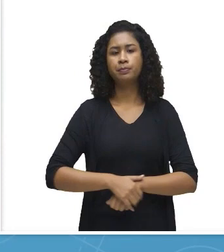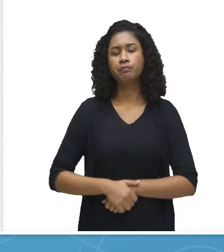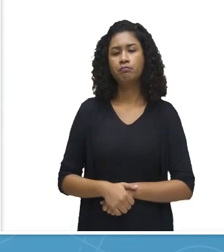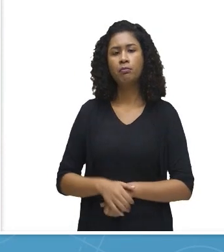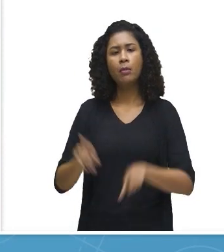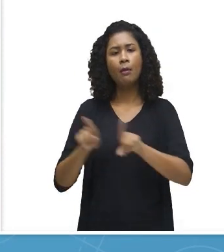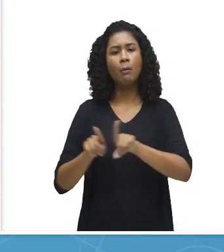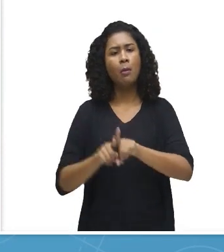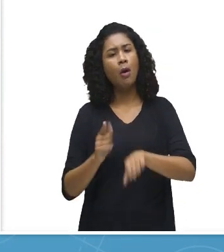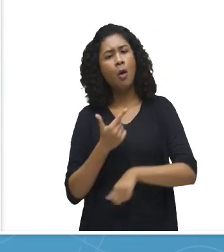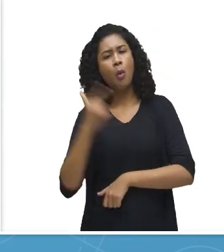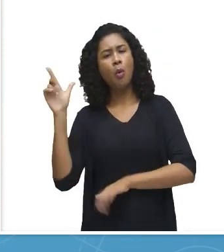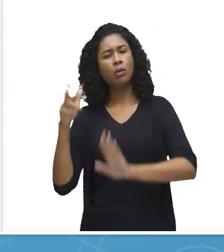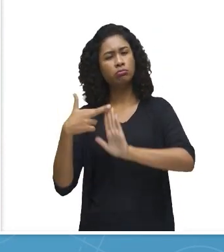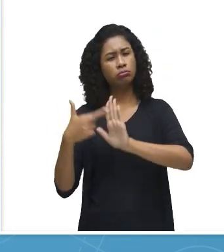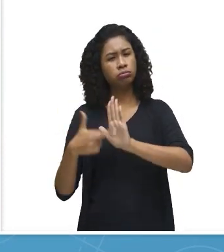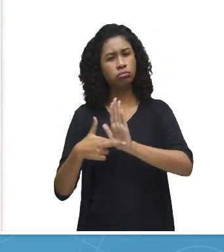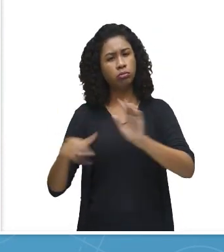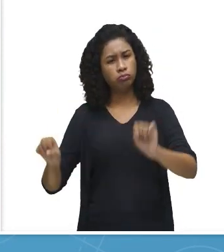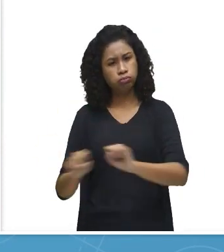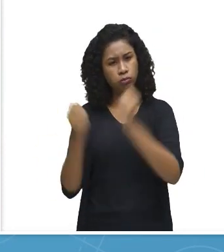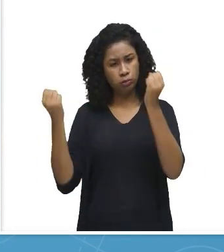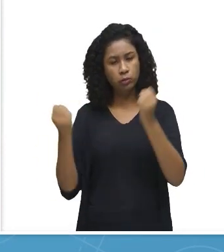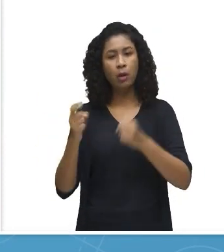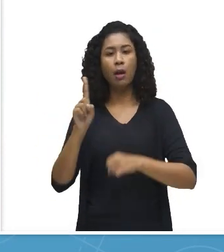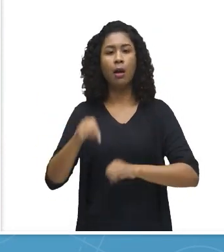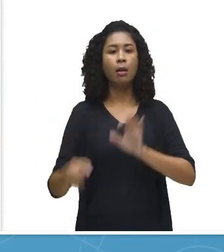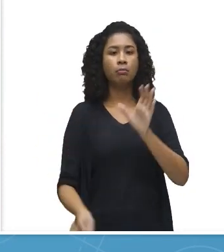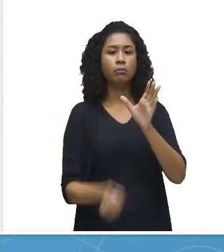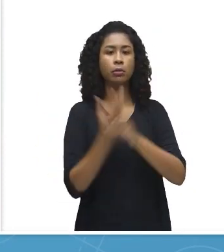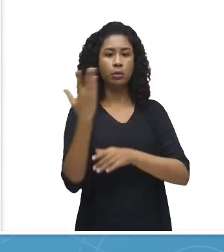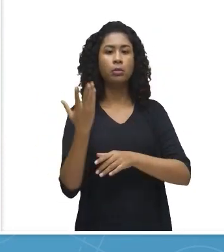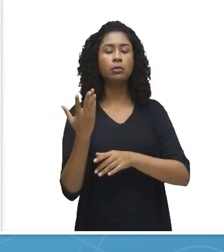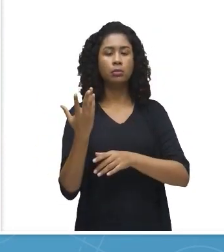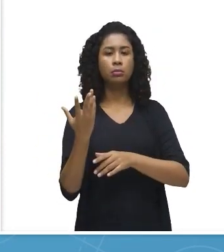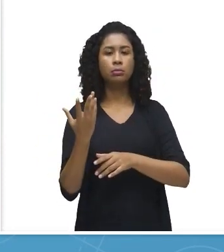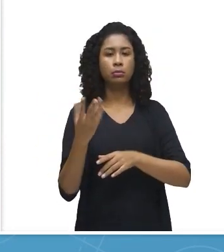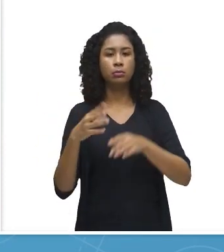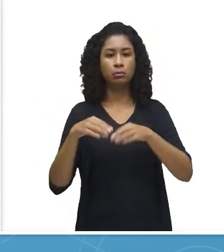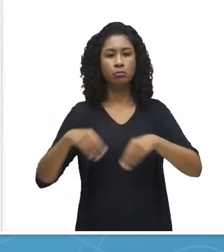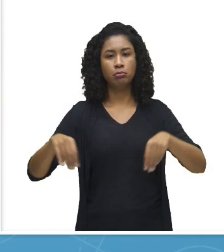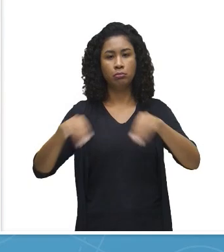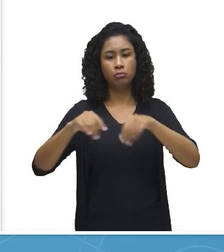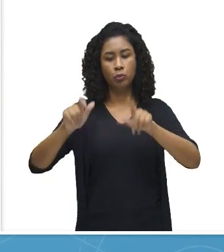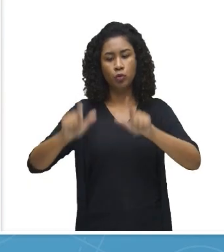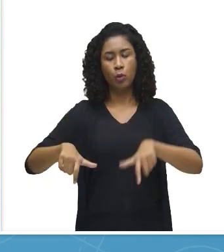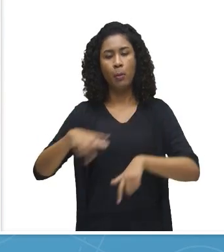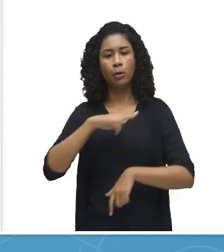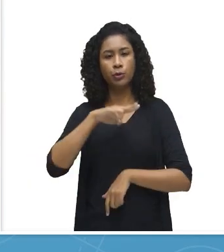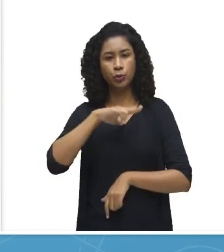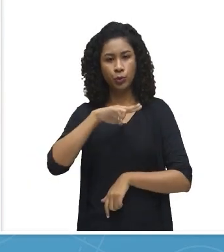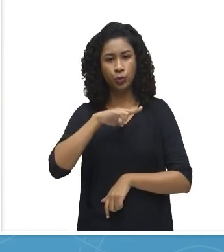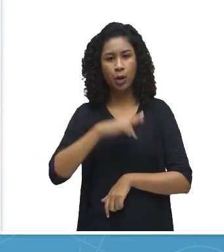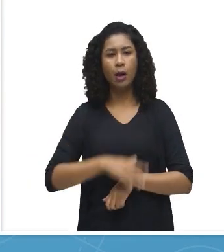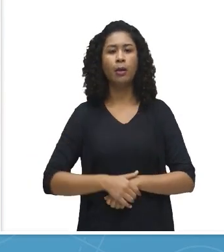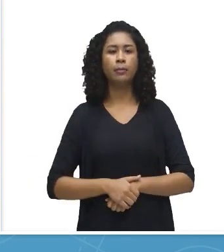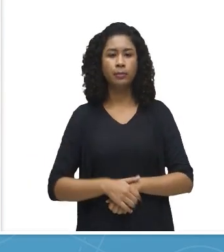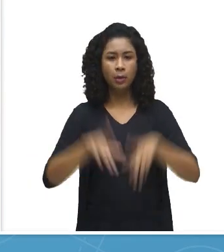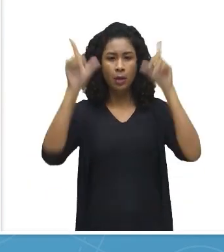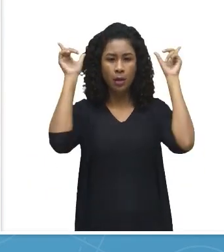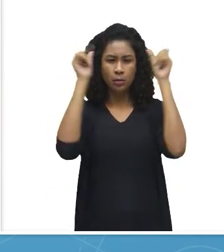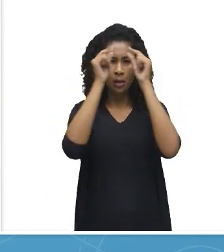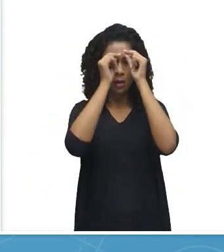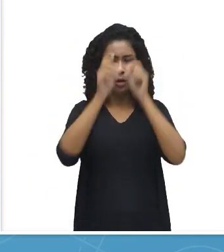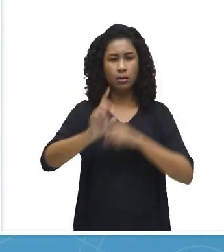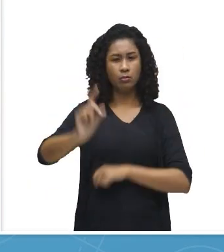né? Da Grécia grega, da Grécia antiga, e que surgiu a propriedade privada a partir da Grécia